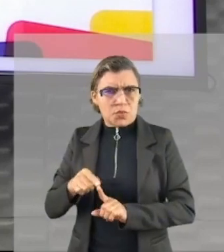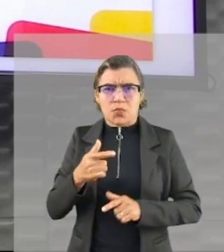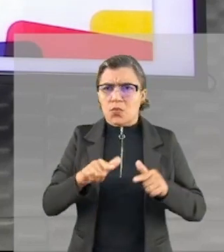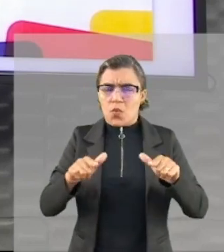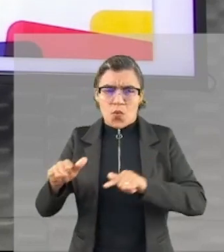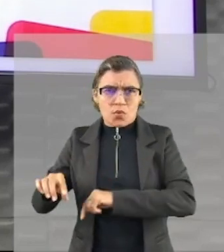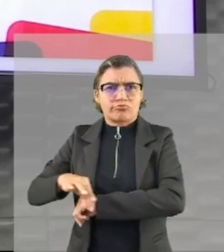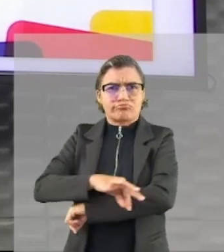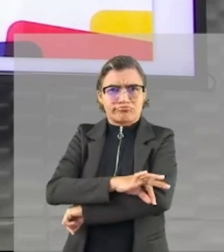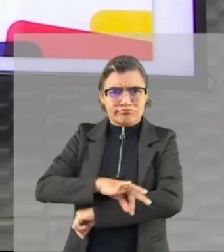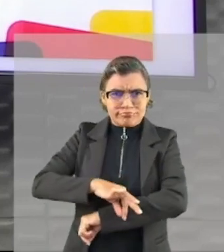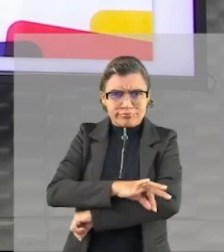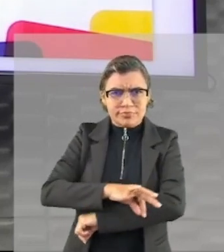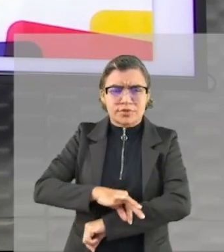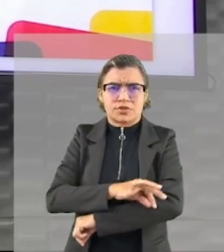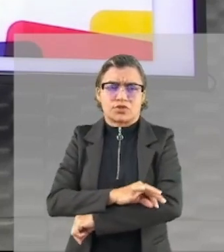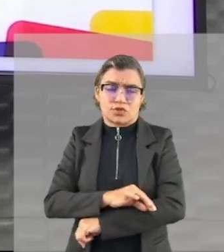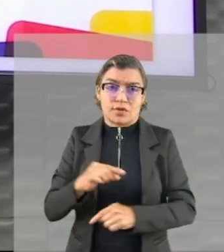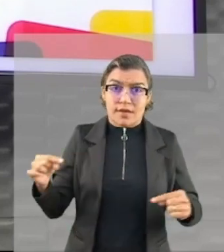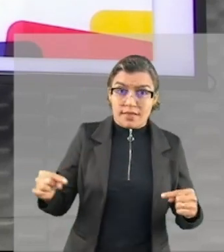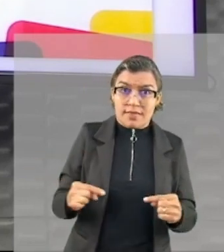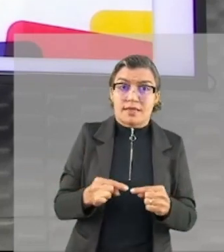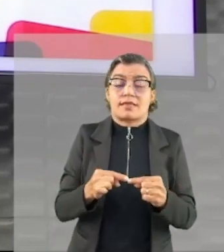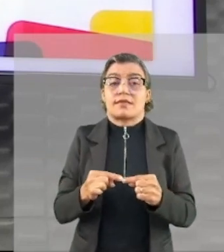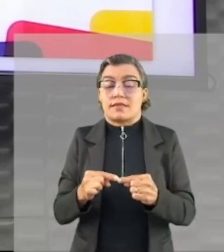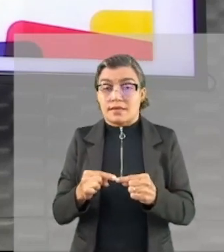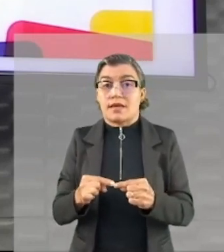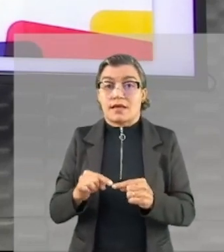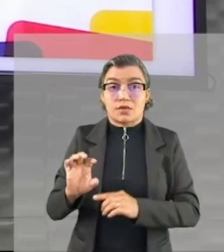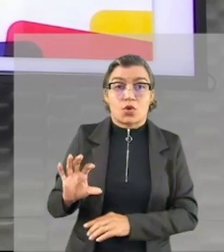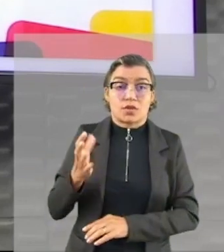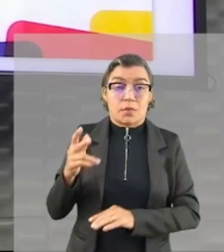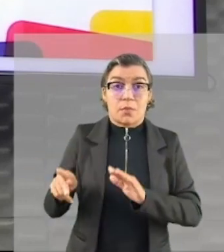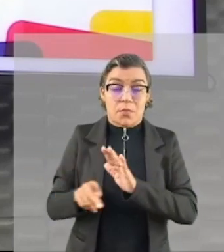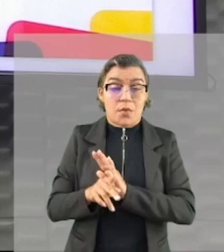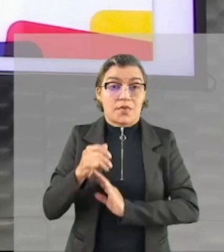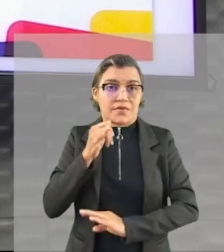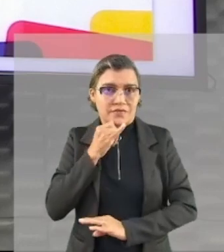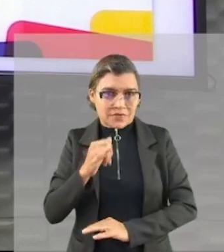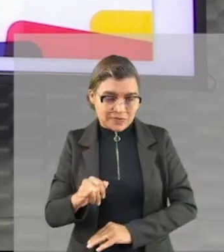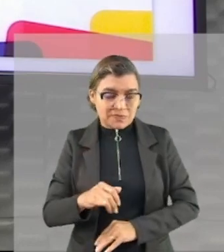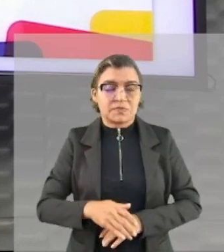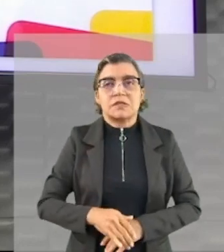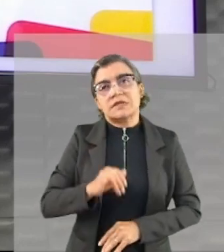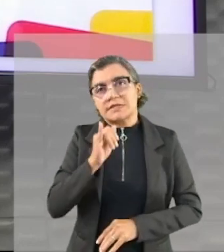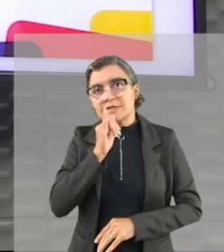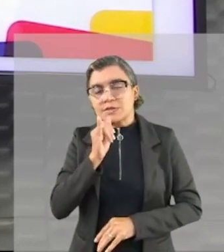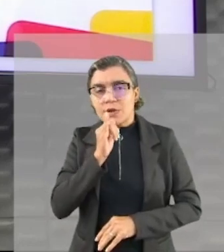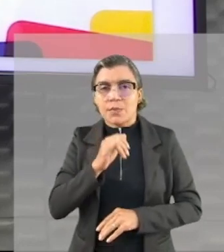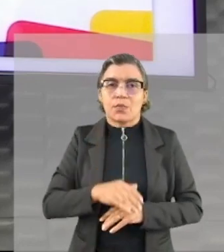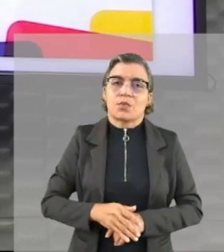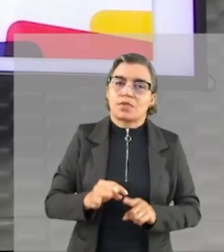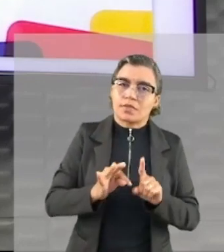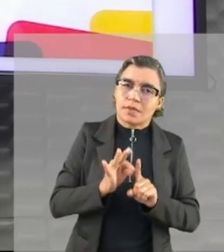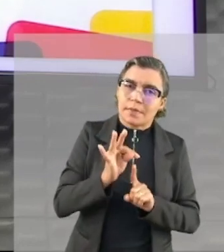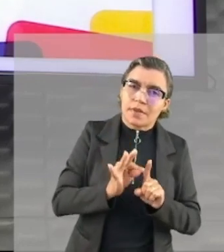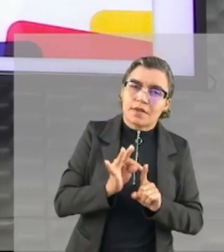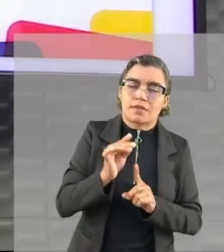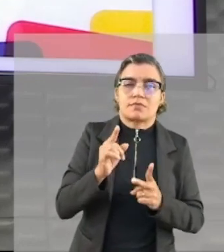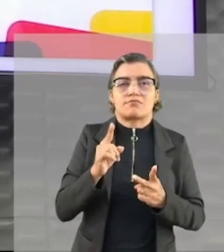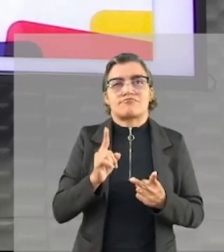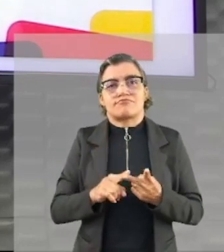estão relacionadas e outros fenômenos que estão relacionados à energia térmica, como por exemplo,